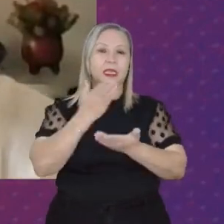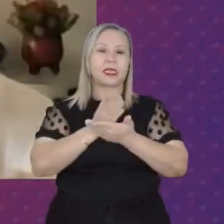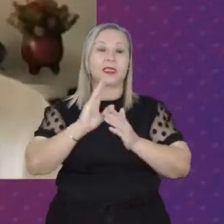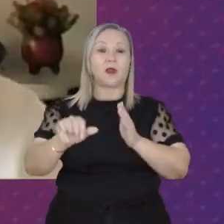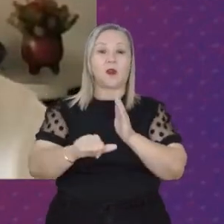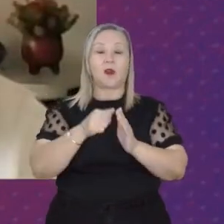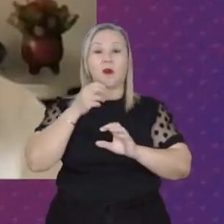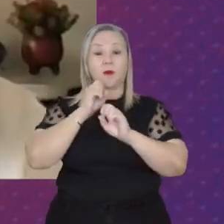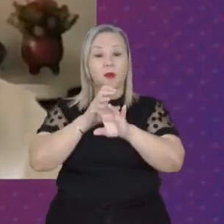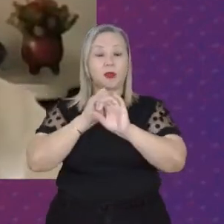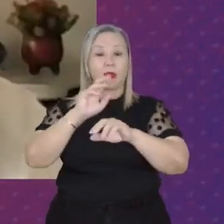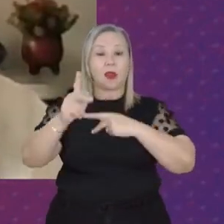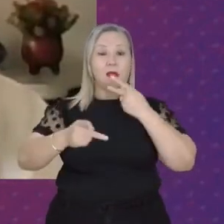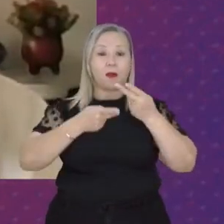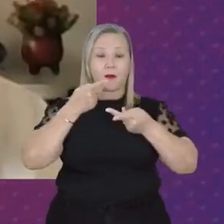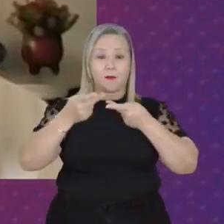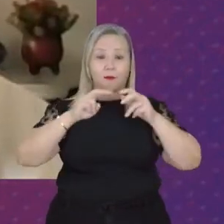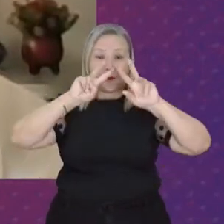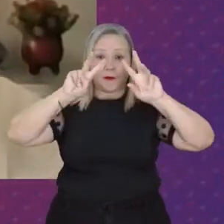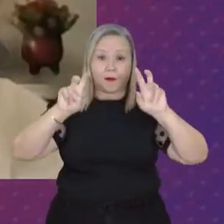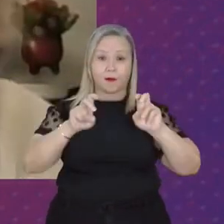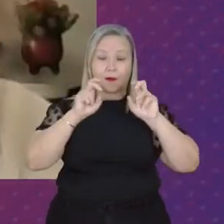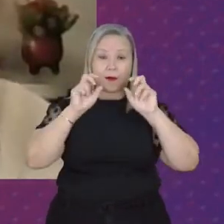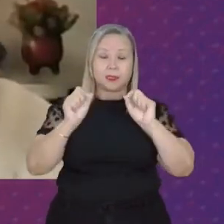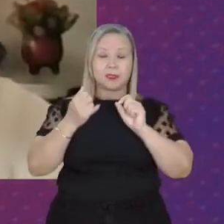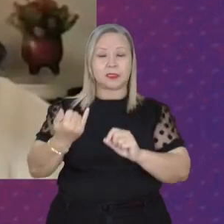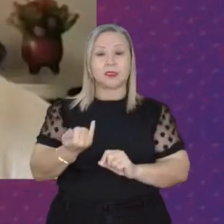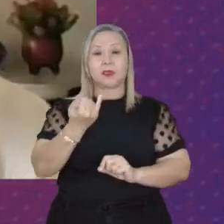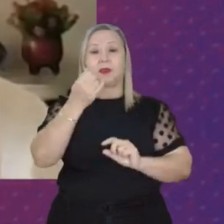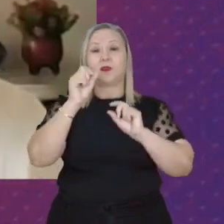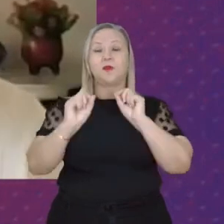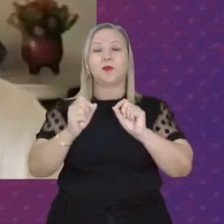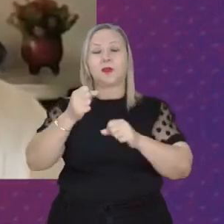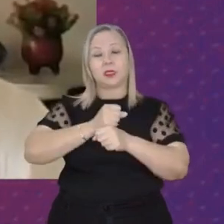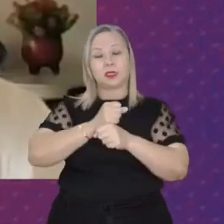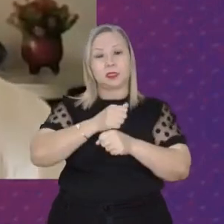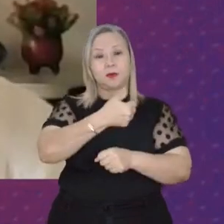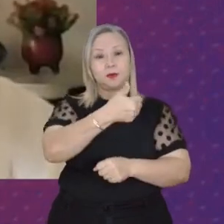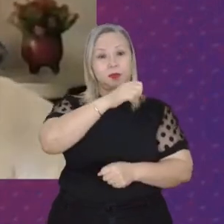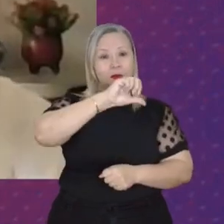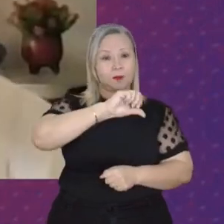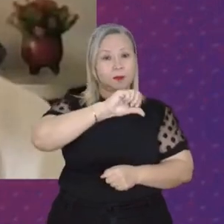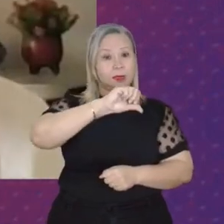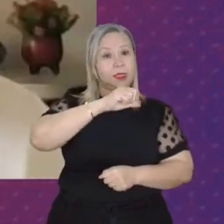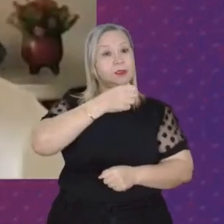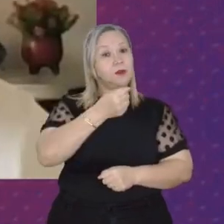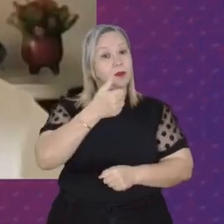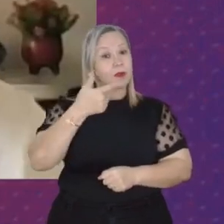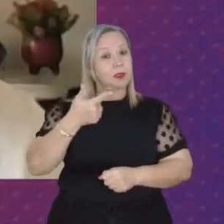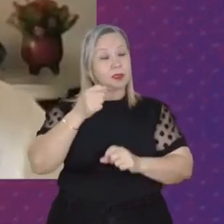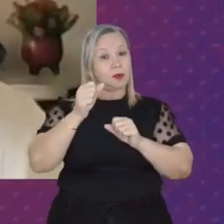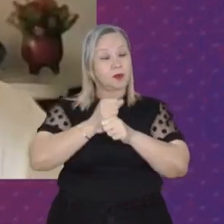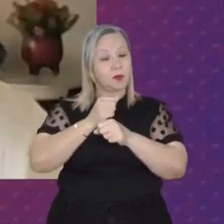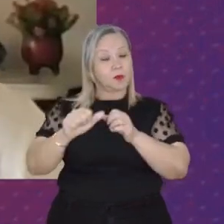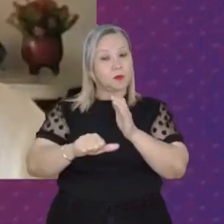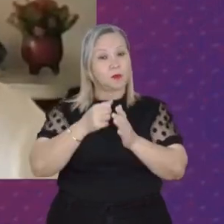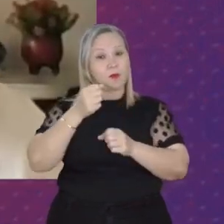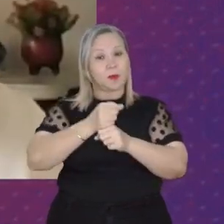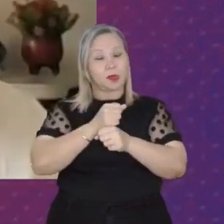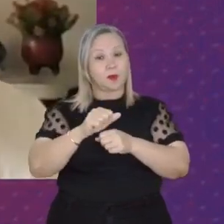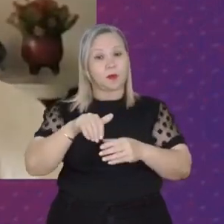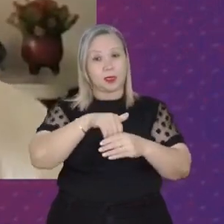primeira aula falando sobre o importante ano de 1982, que foi o primeiro ano